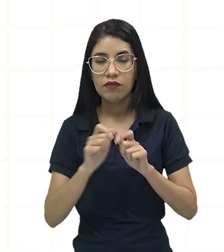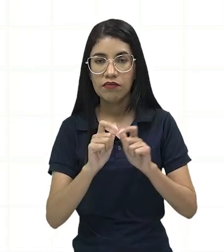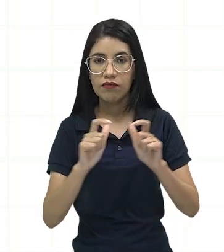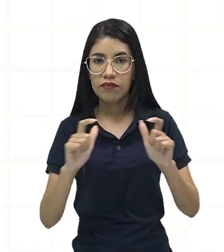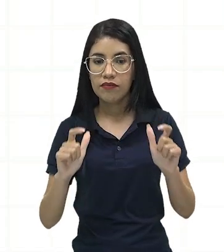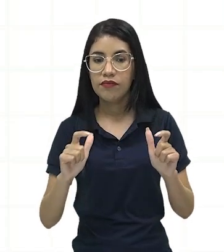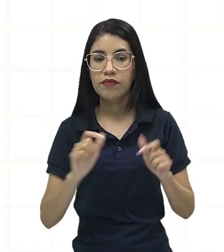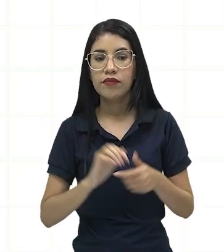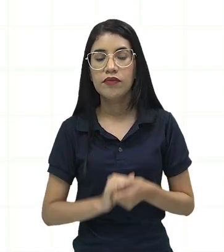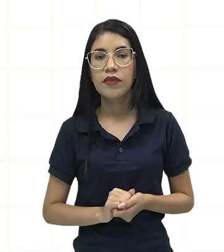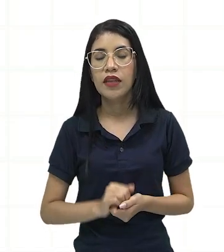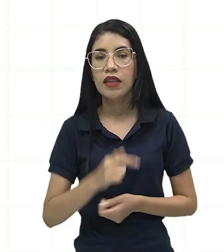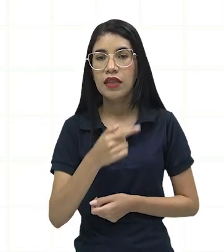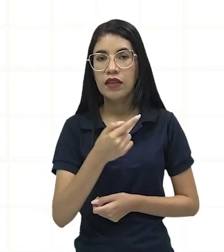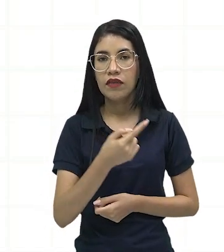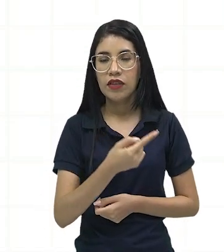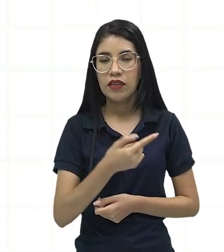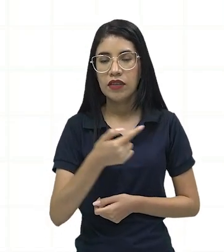fórmula, que foi